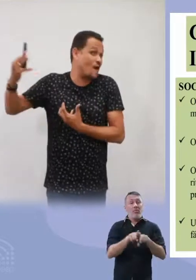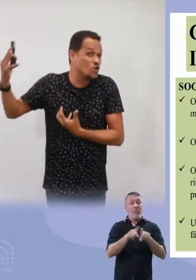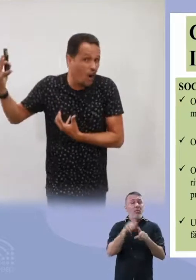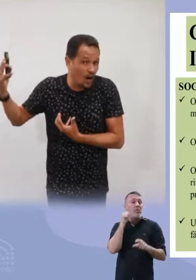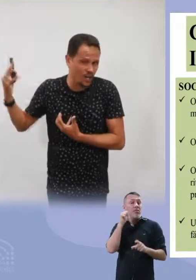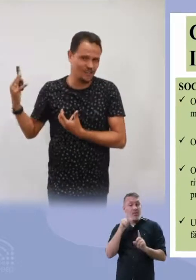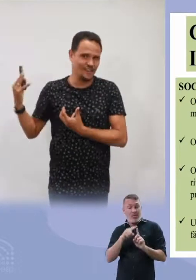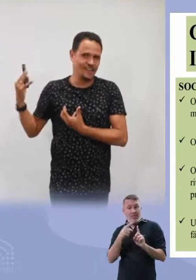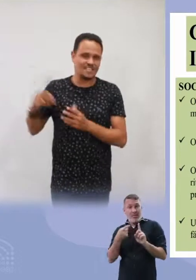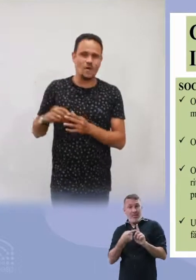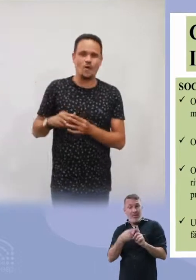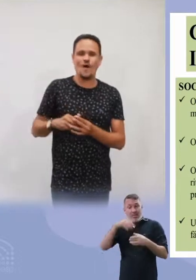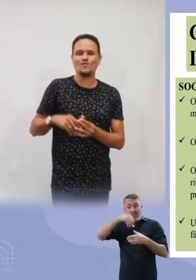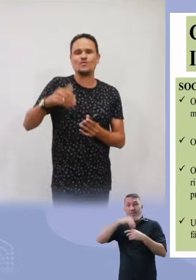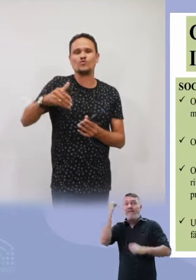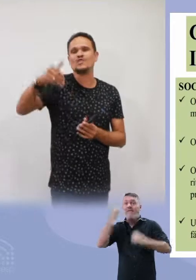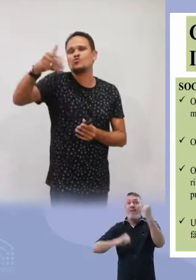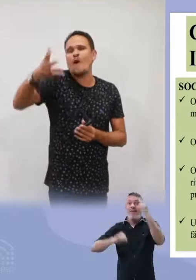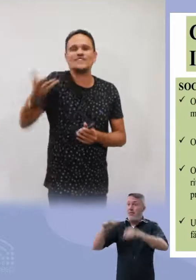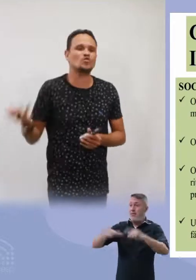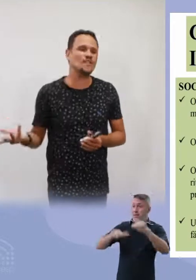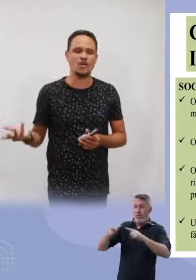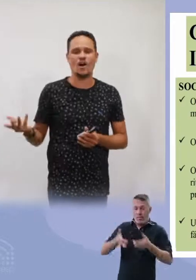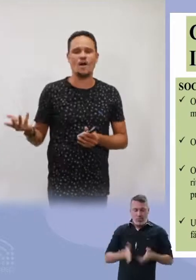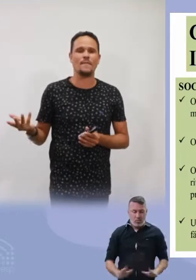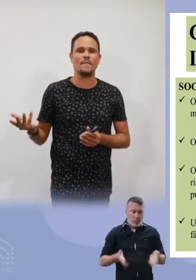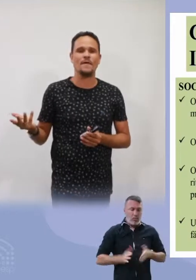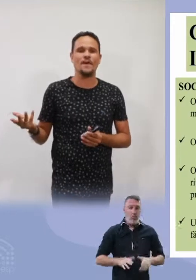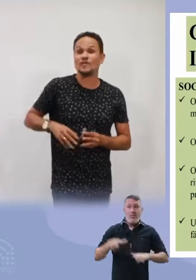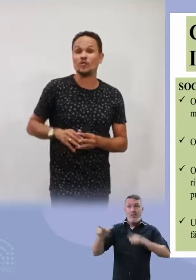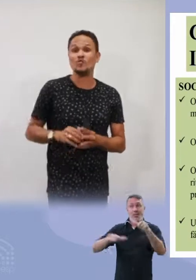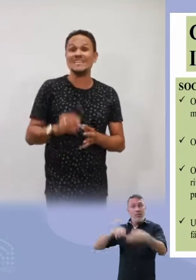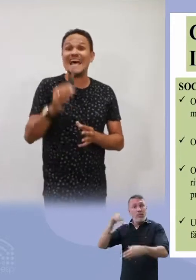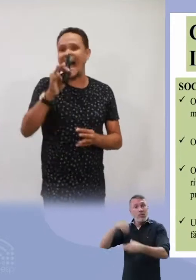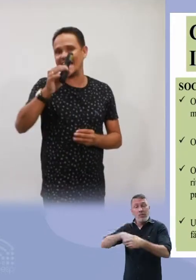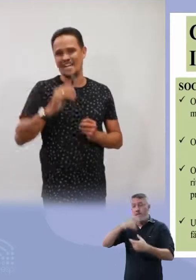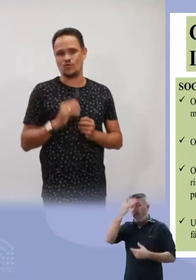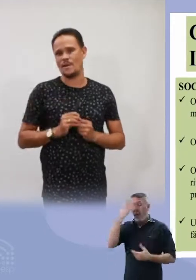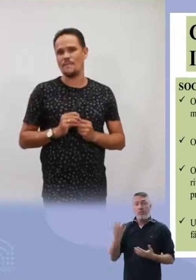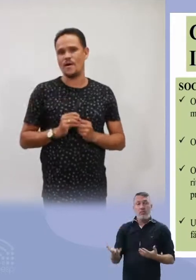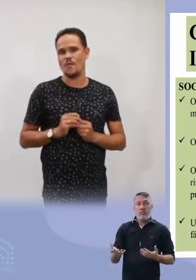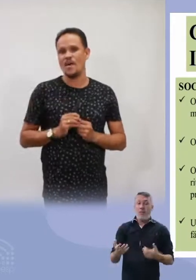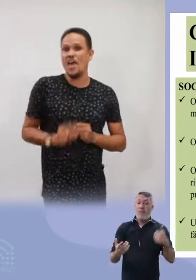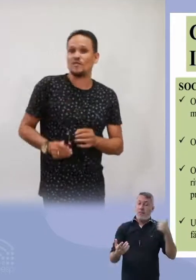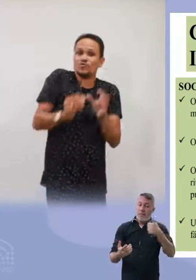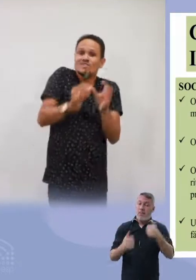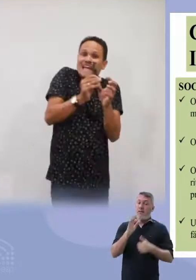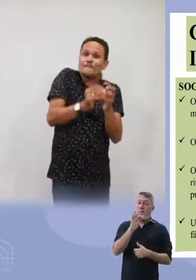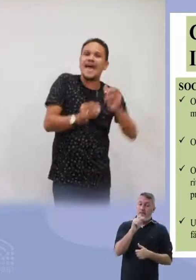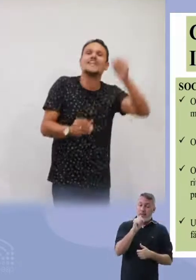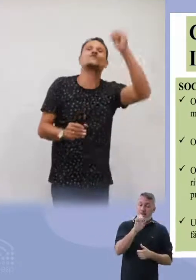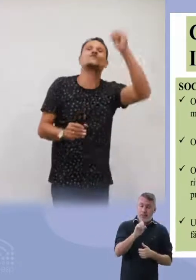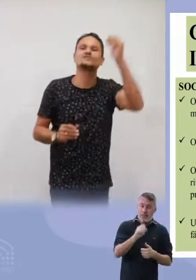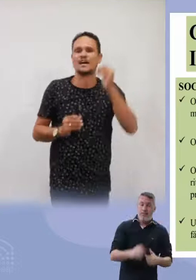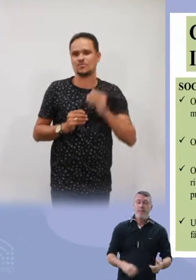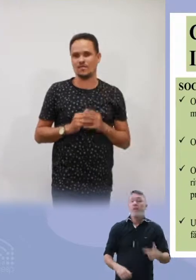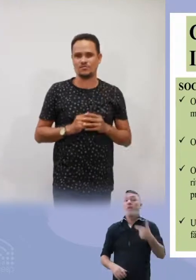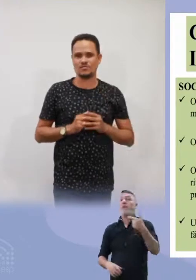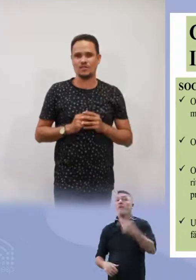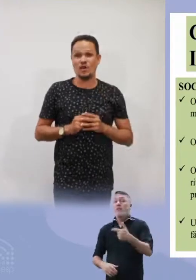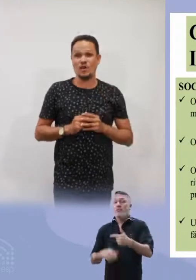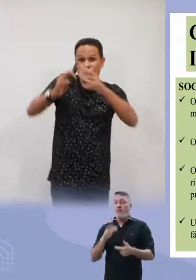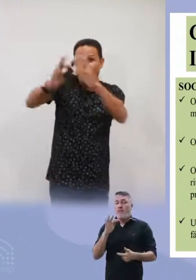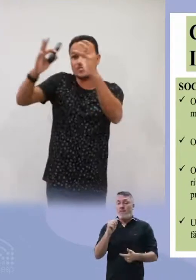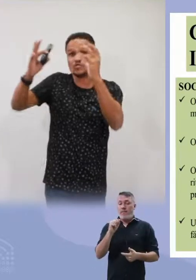se espalhou. Então agora eu tenho indústria em quase toda a Europa. Eu tenho indústria na Ásia com o Japão. Eu tenho indústria na América com os Estados